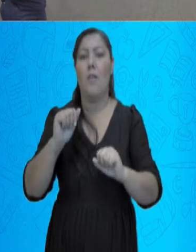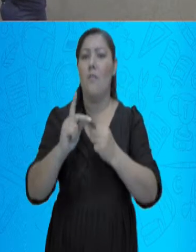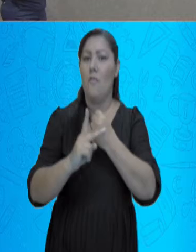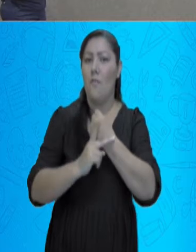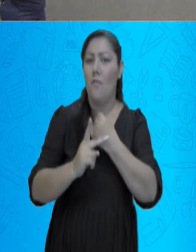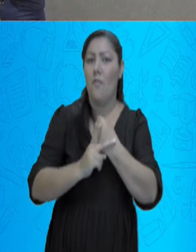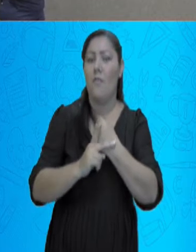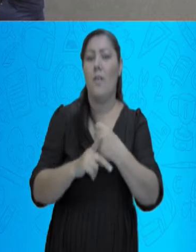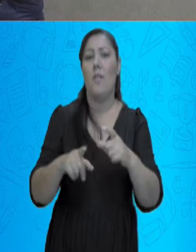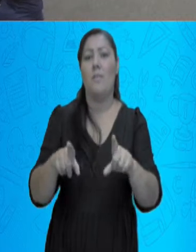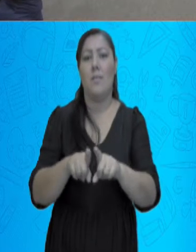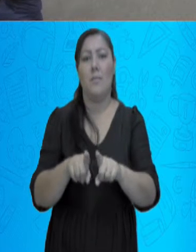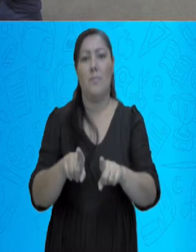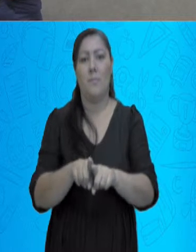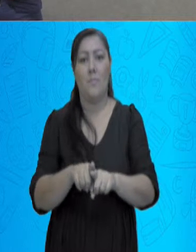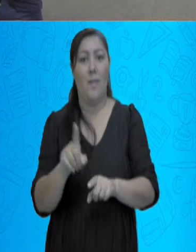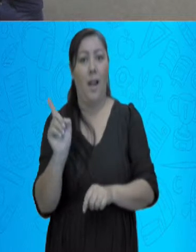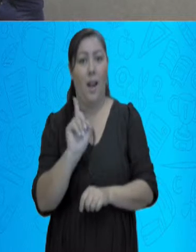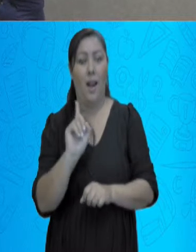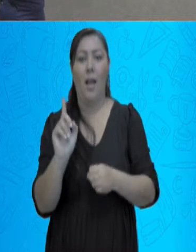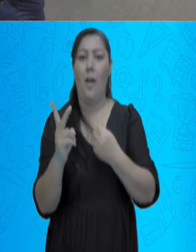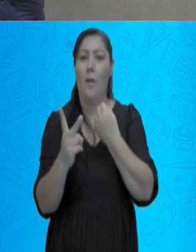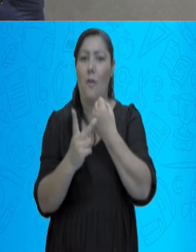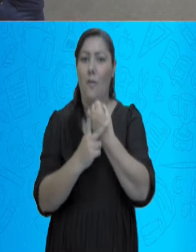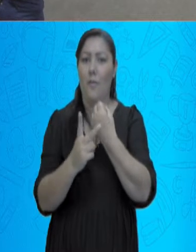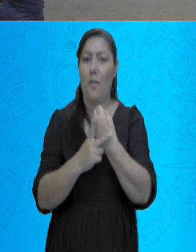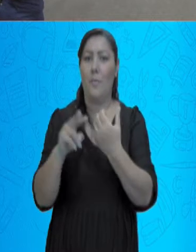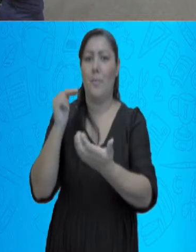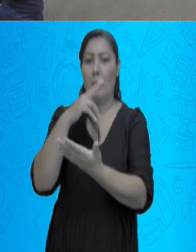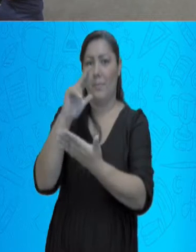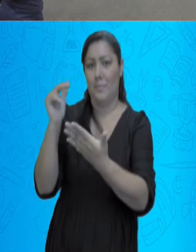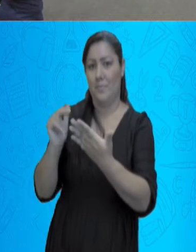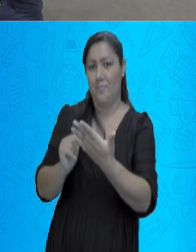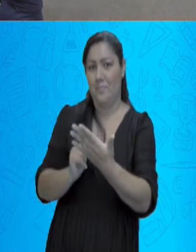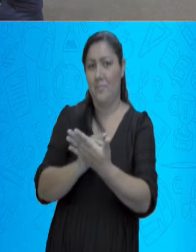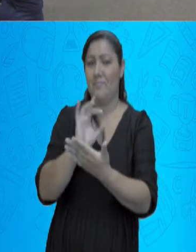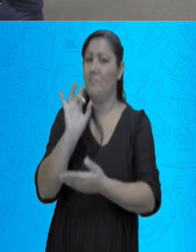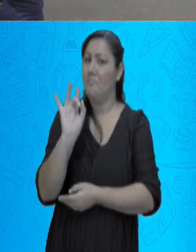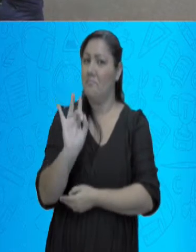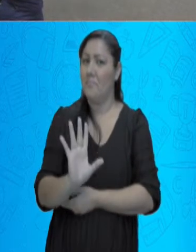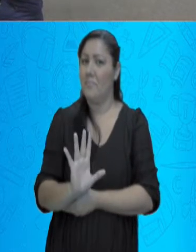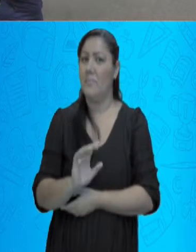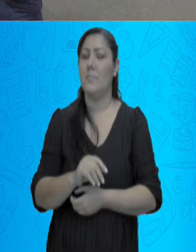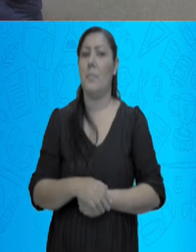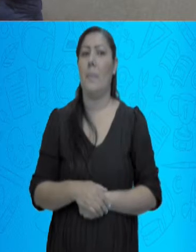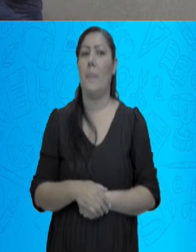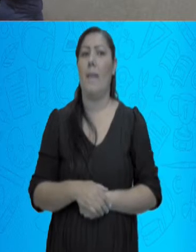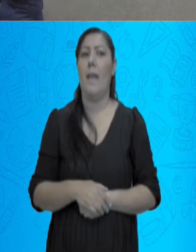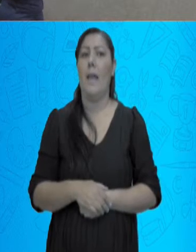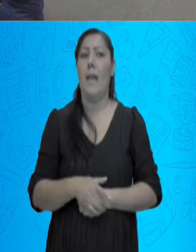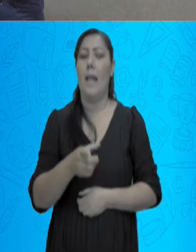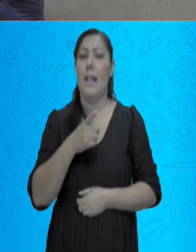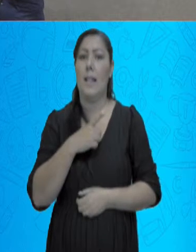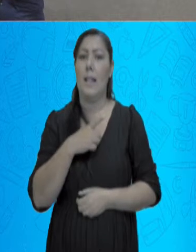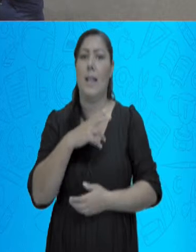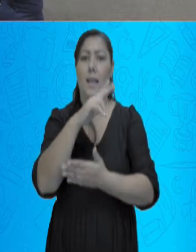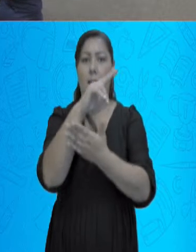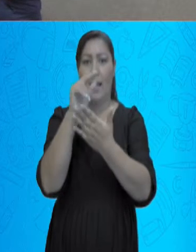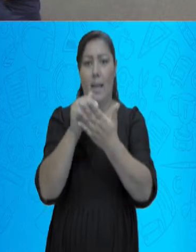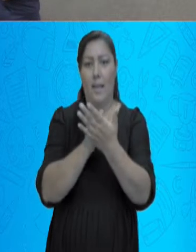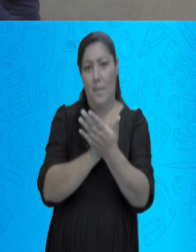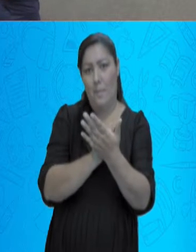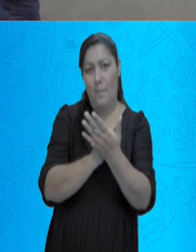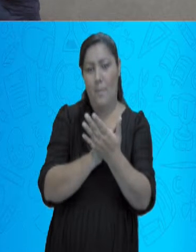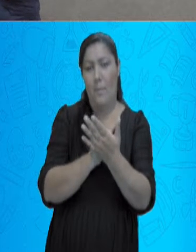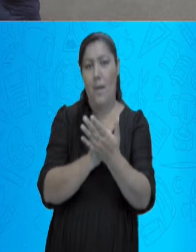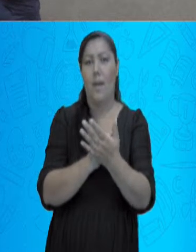não verbal. Eu tenho a imagem e tenho uma frase curta que apresenta essa objetividade.